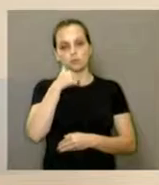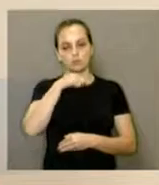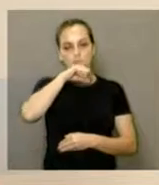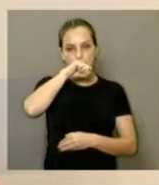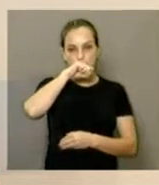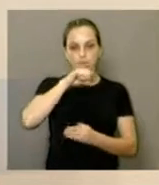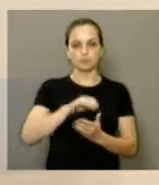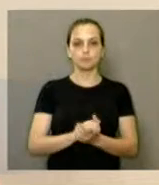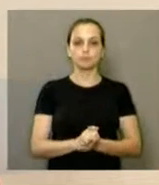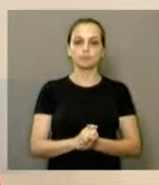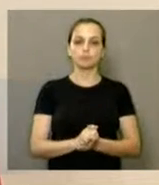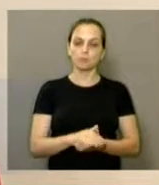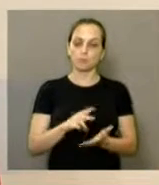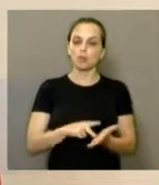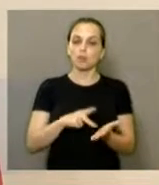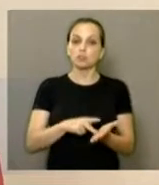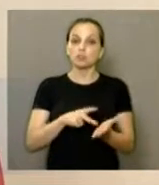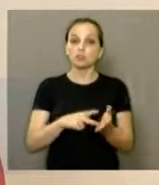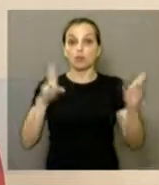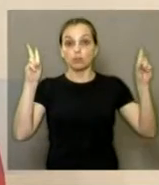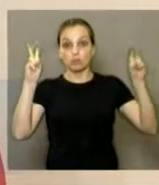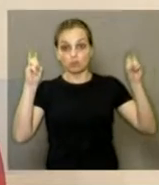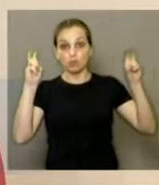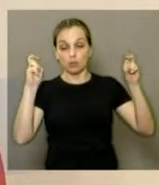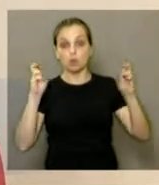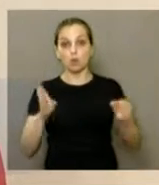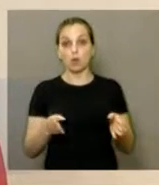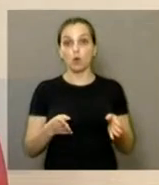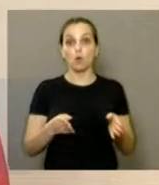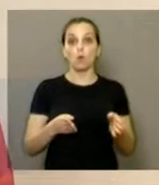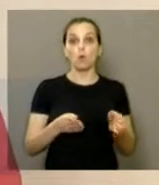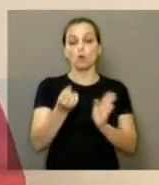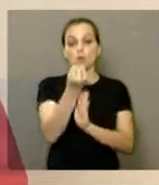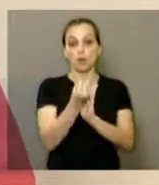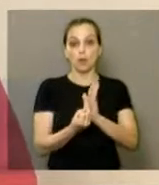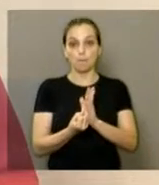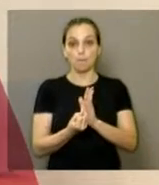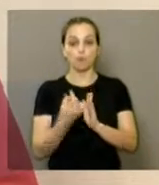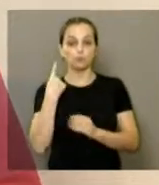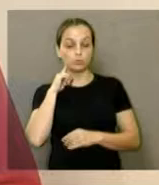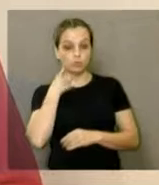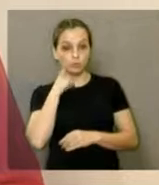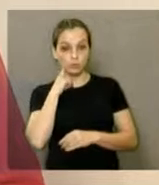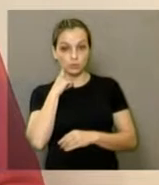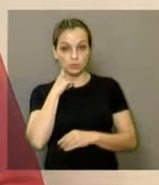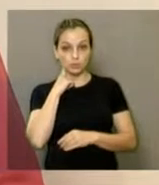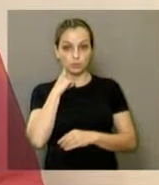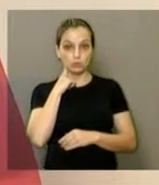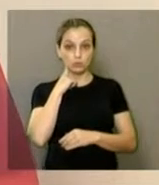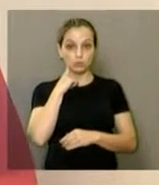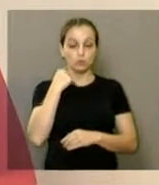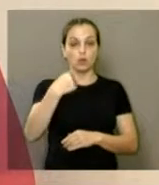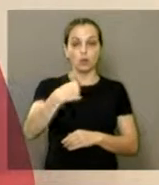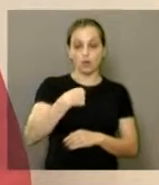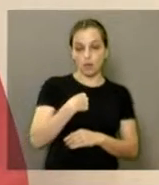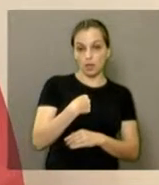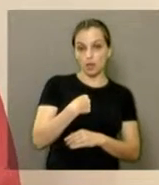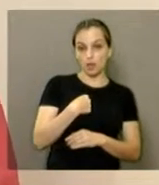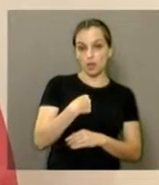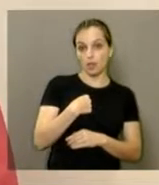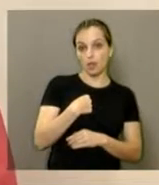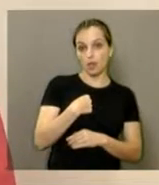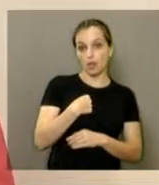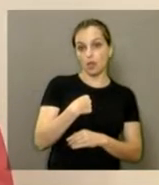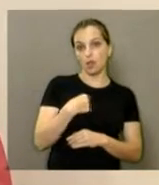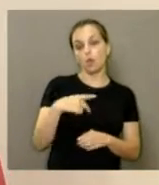mãe. Logicamente, o tema que hoje é a taxa de resíduos sólidos, a taxa do lixo, e eu não poder me eximir